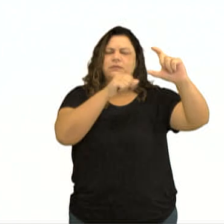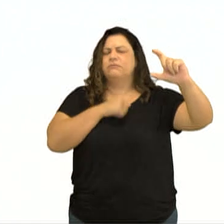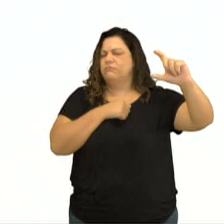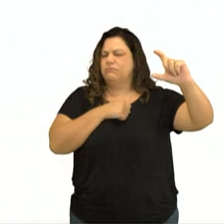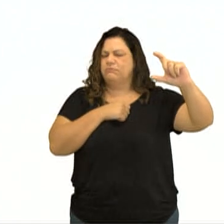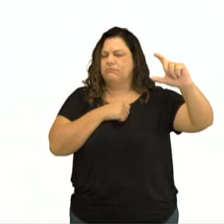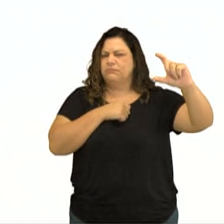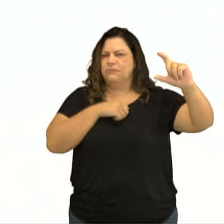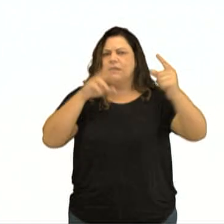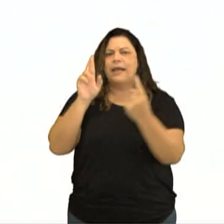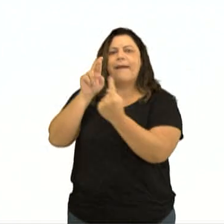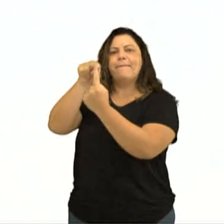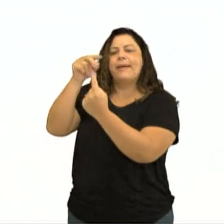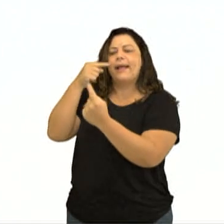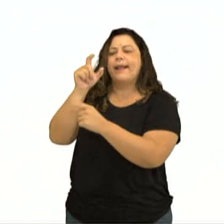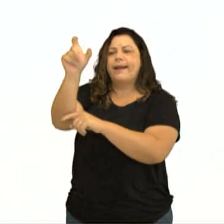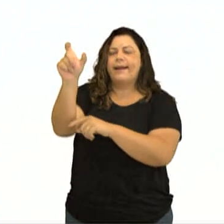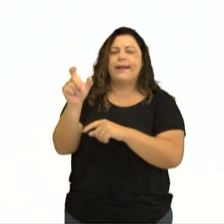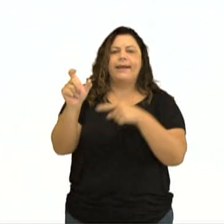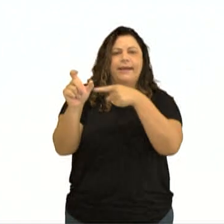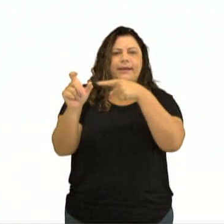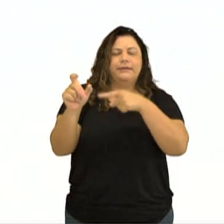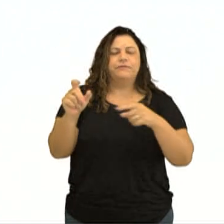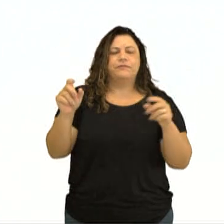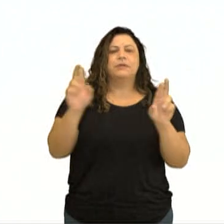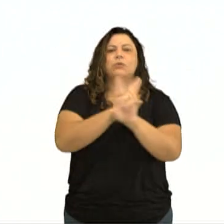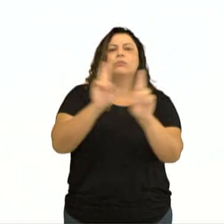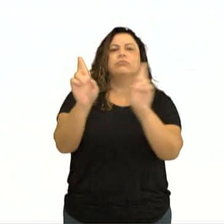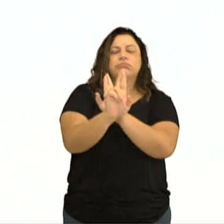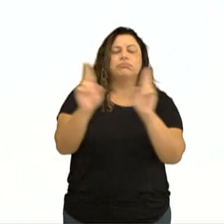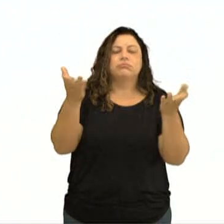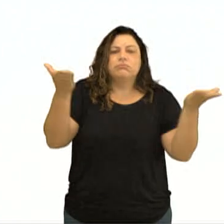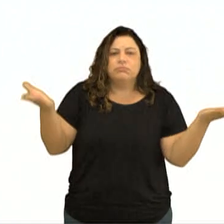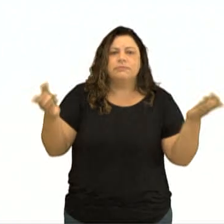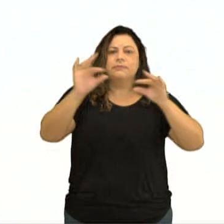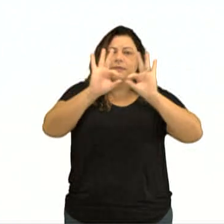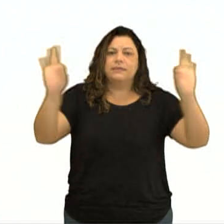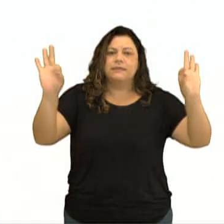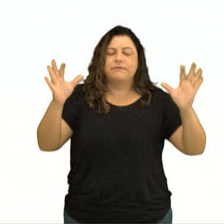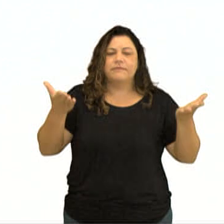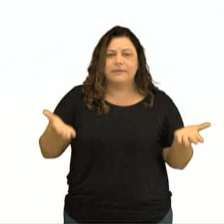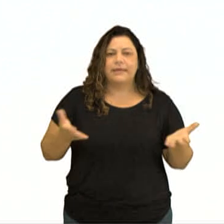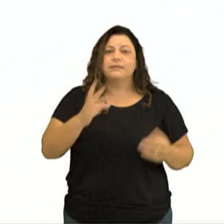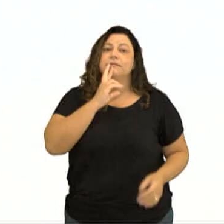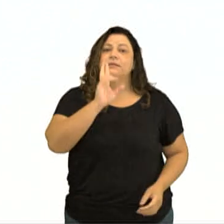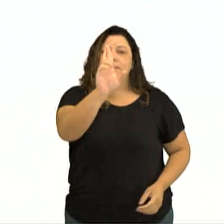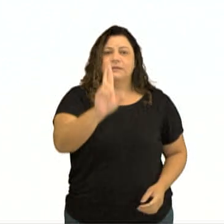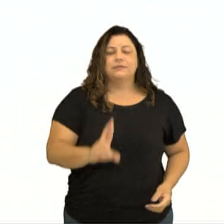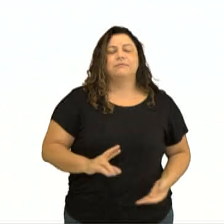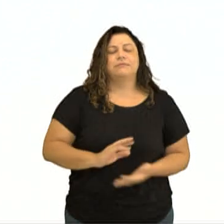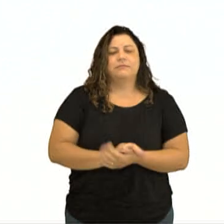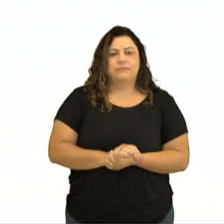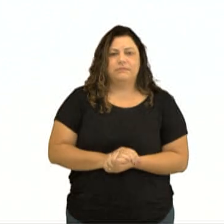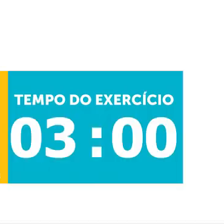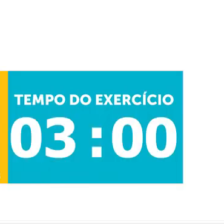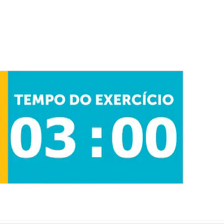palavra destacada, a expressão destacada, estabelece entre as orações? Responda.